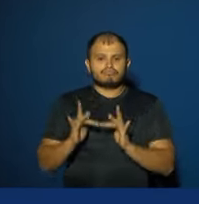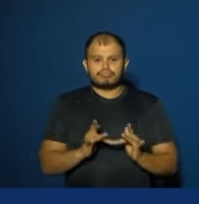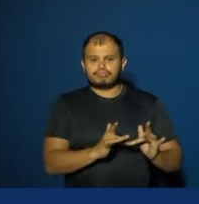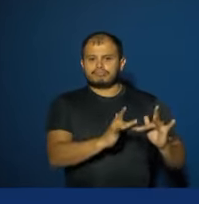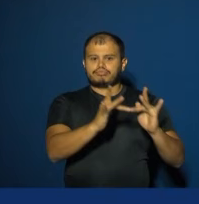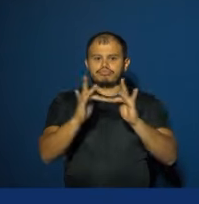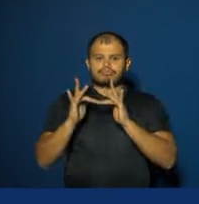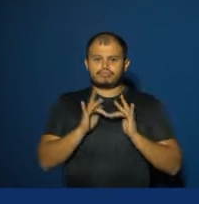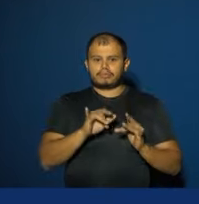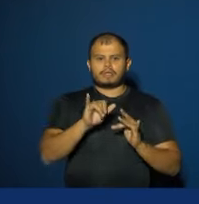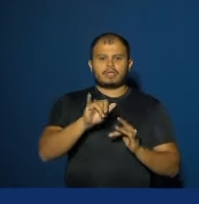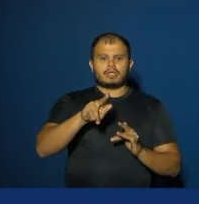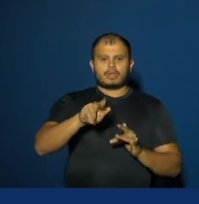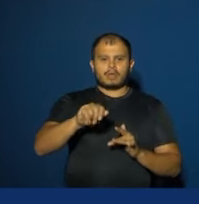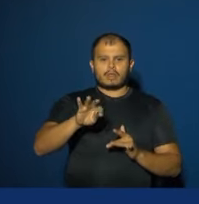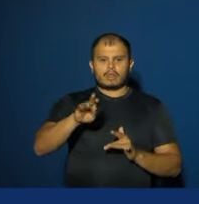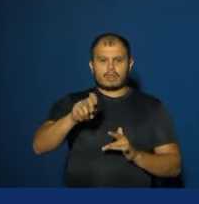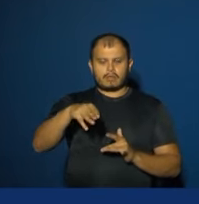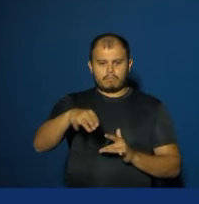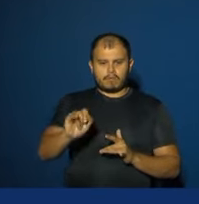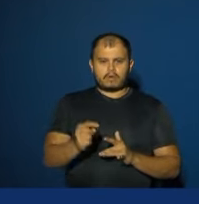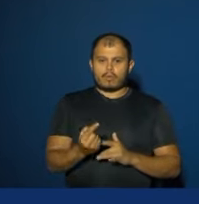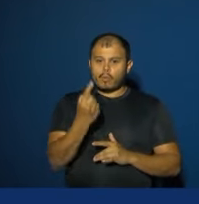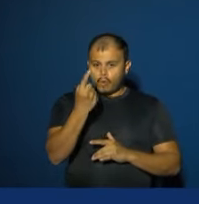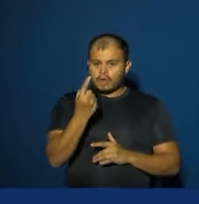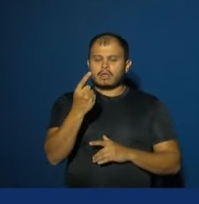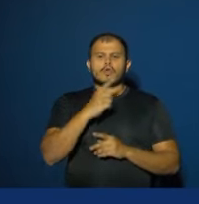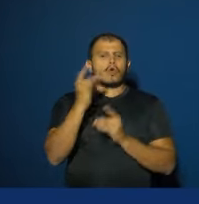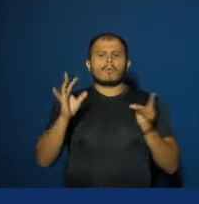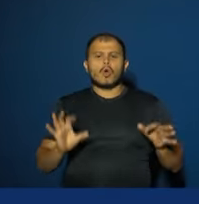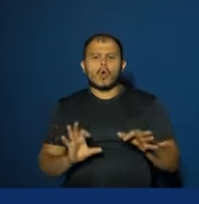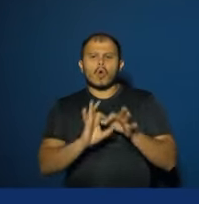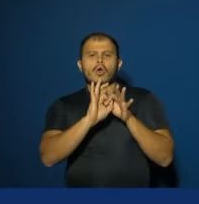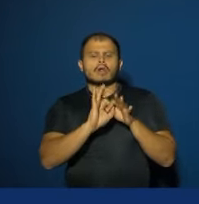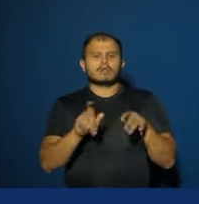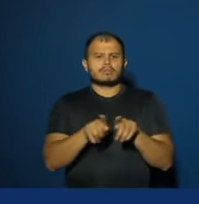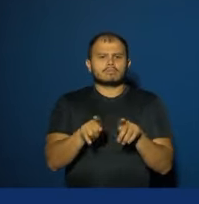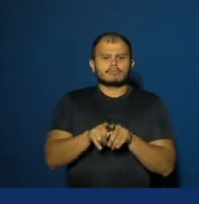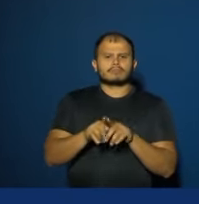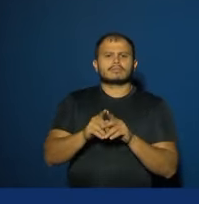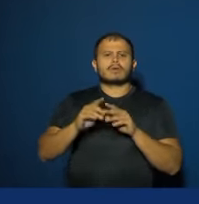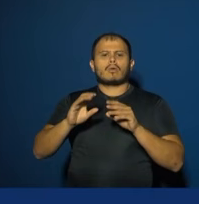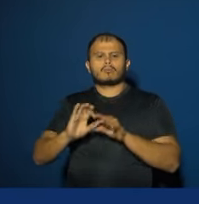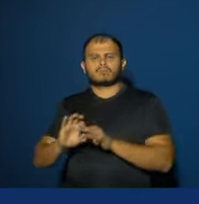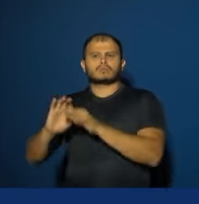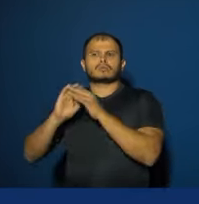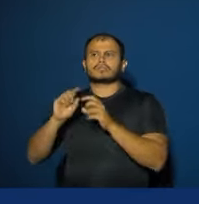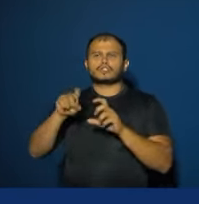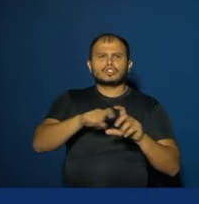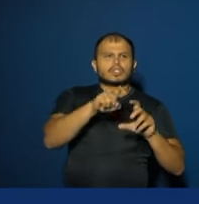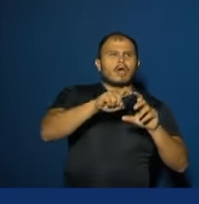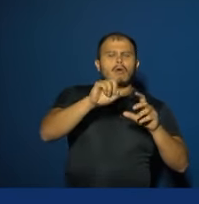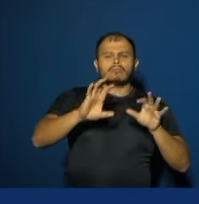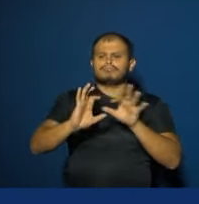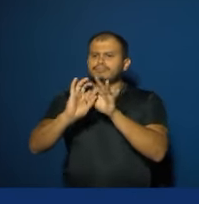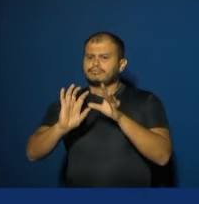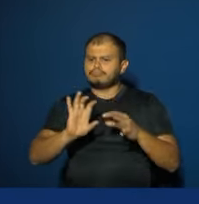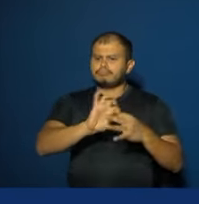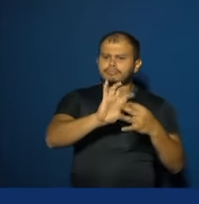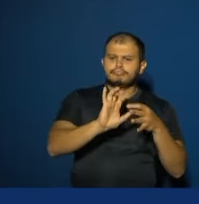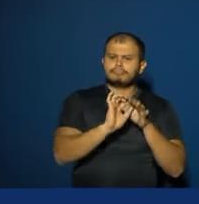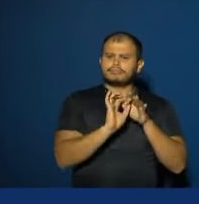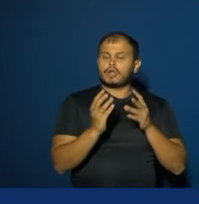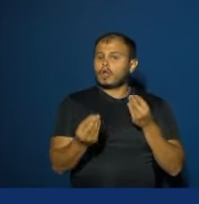udade da Iguatemi que é Iguatemi One como a gente conecta isso com 365 como a gente conecta isso com o offline como a gente conecta isso com o digital Então tudo isso é de